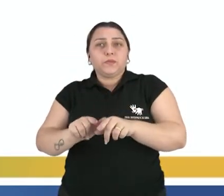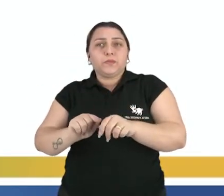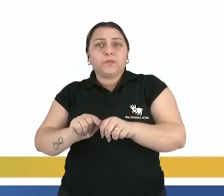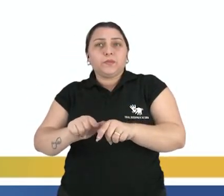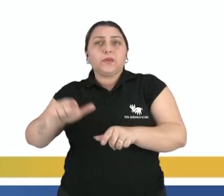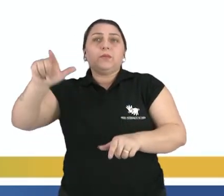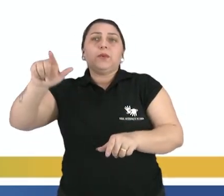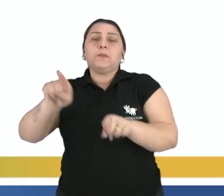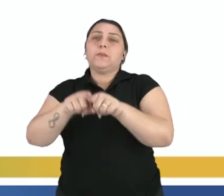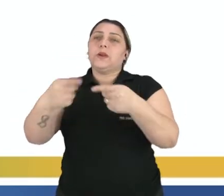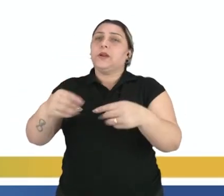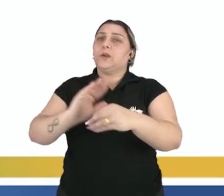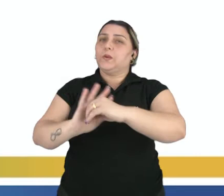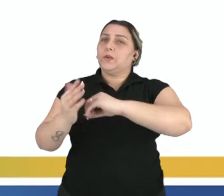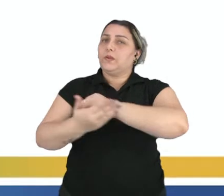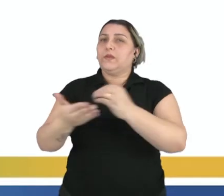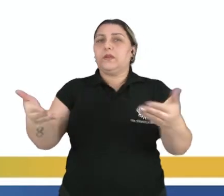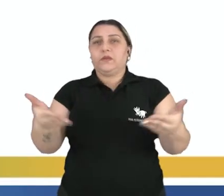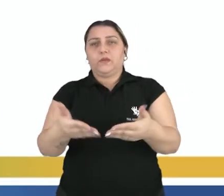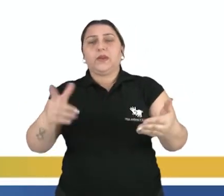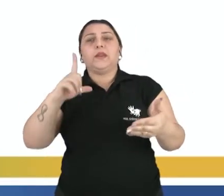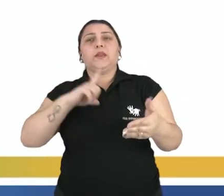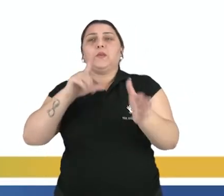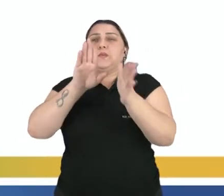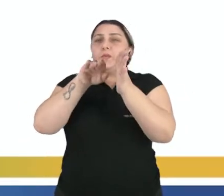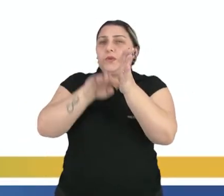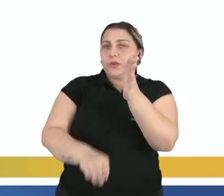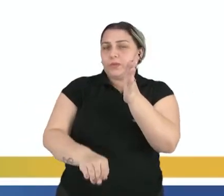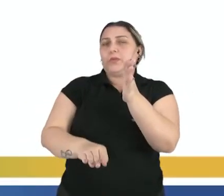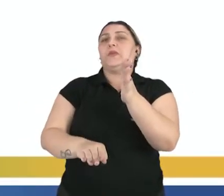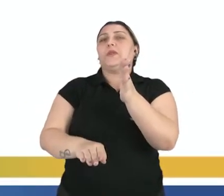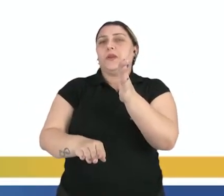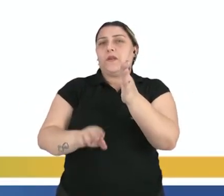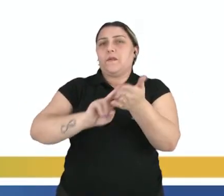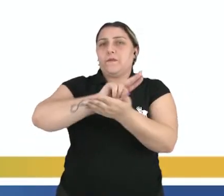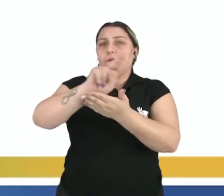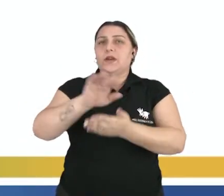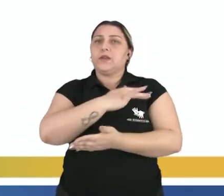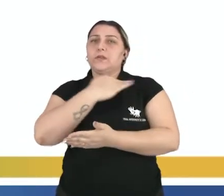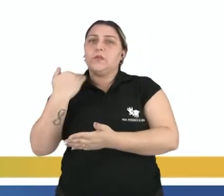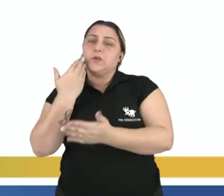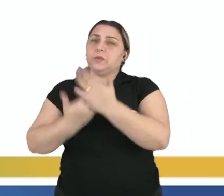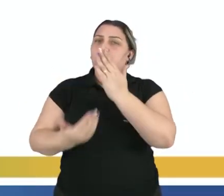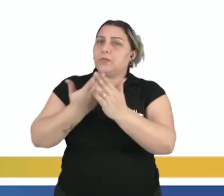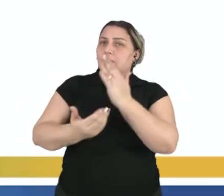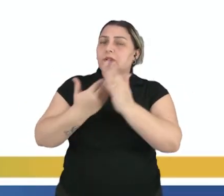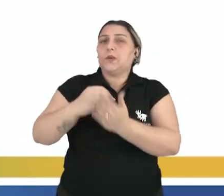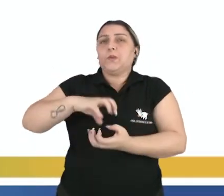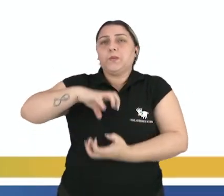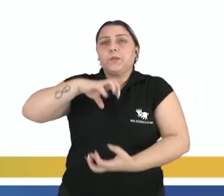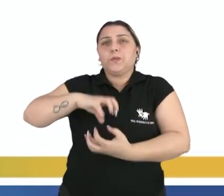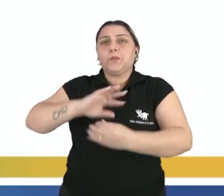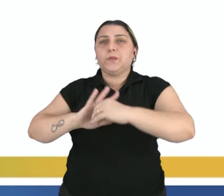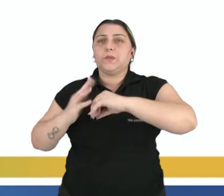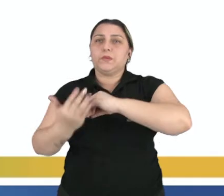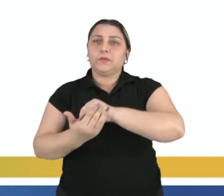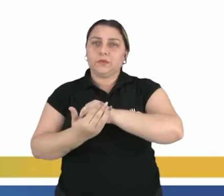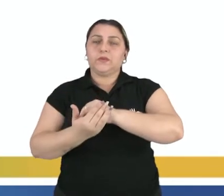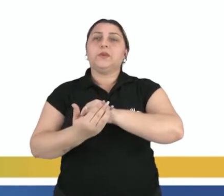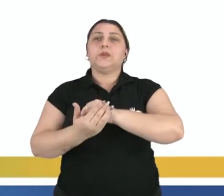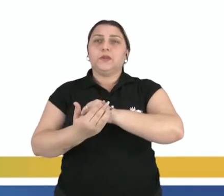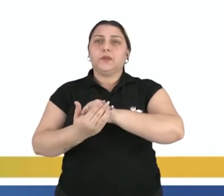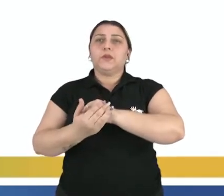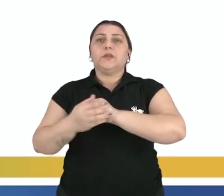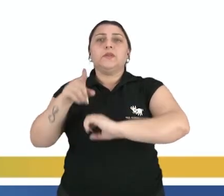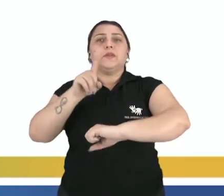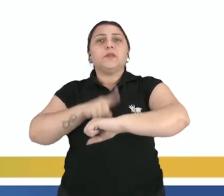mas a gente sabe também que com a Covid agora teve uma redução nessa questão aí, né? Nós sabemos que nós perdemos muitos idosos para a Covid. Então, a expectativa